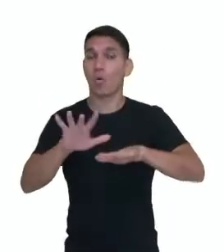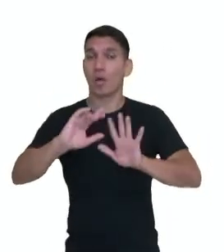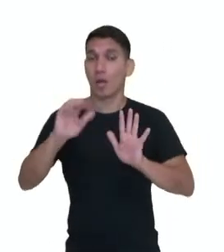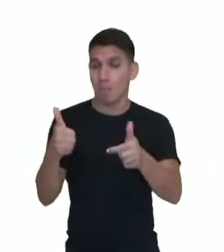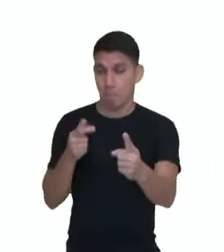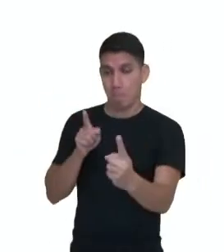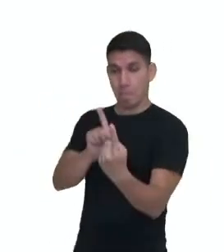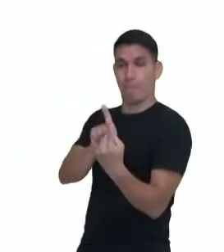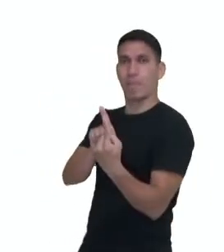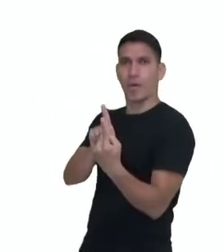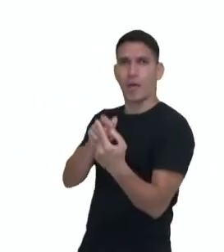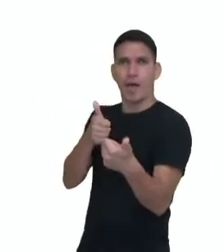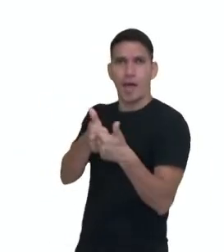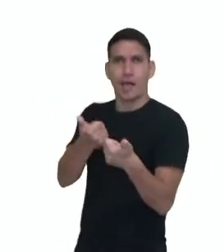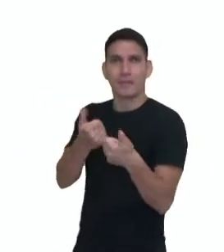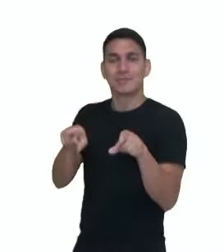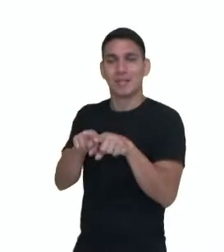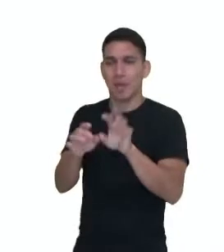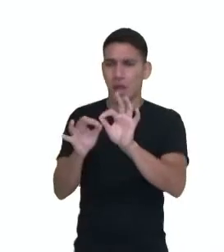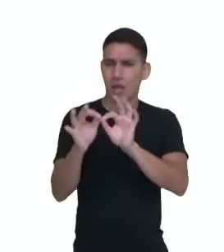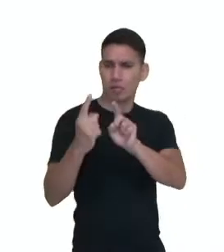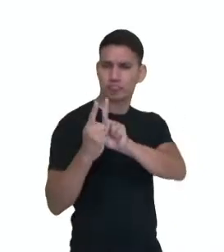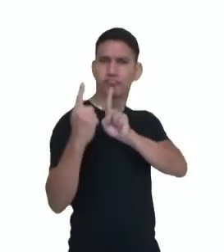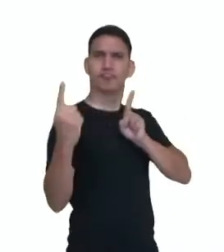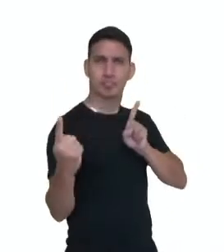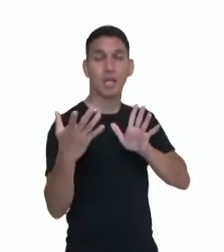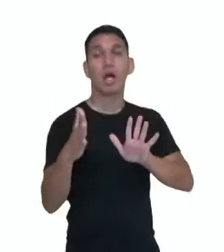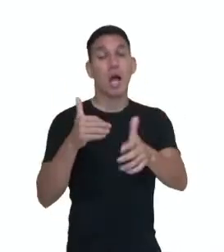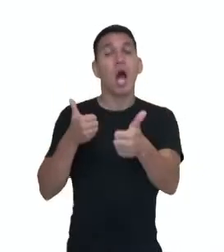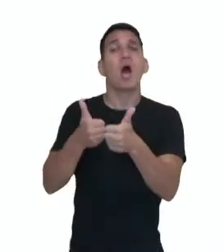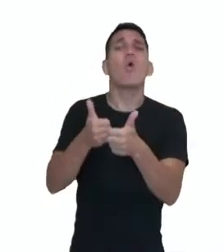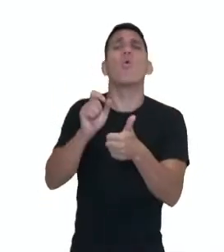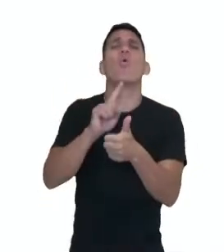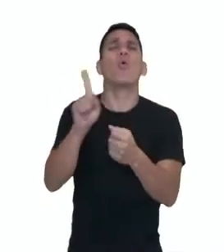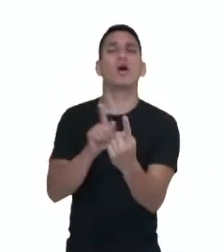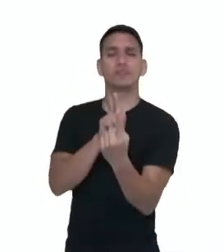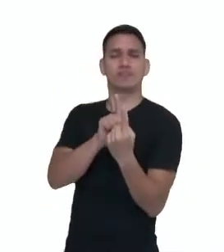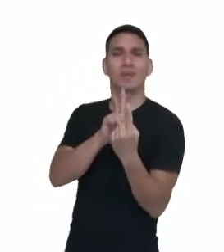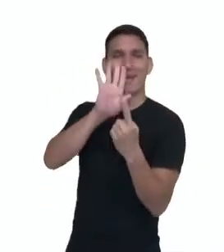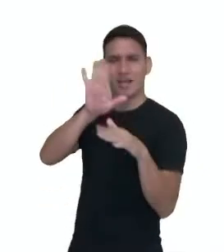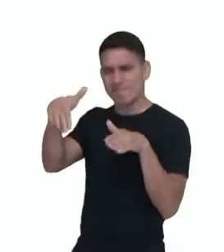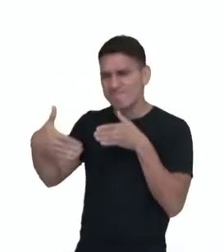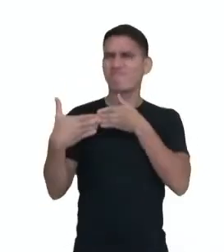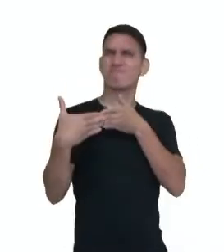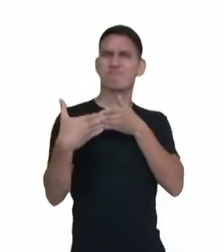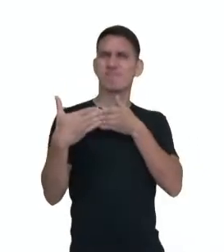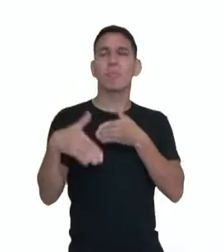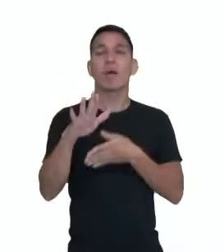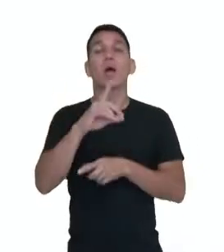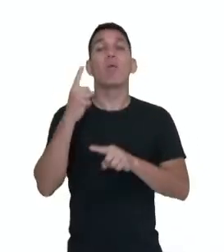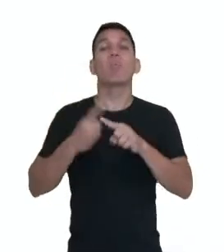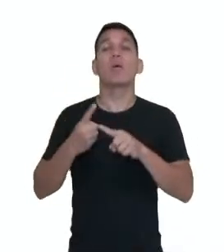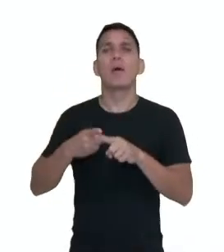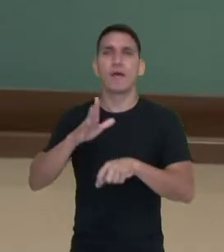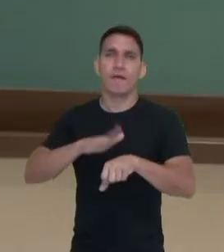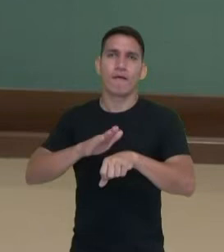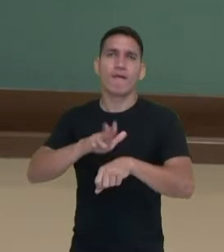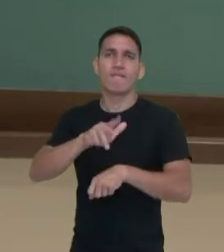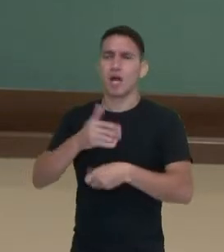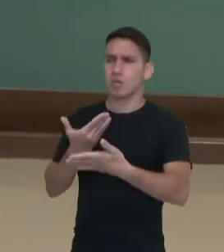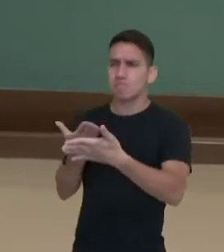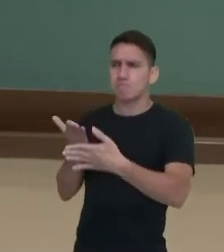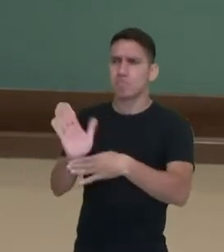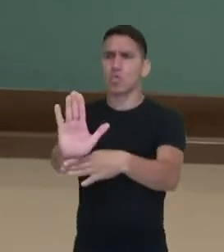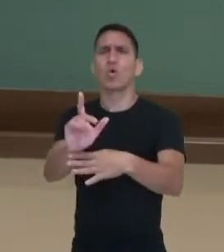e a longa distância. A curta distância, a gente está falando daquele combate corpo a corpo, onde eu vou incluir